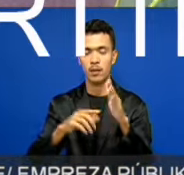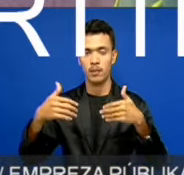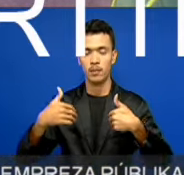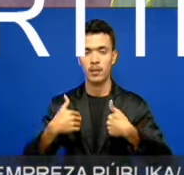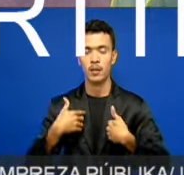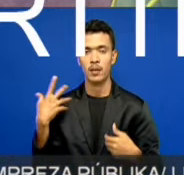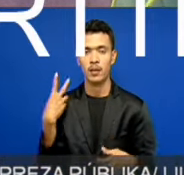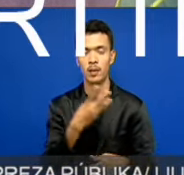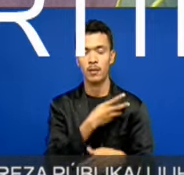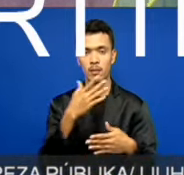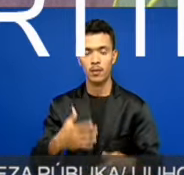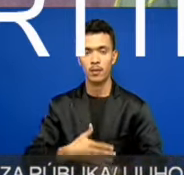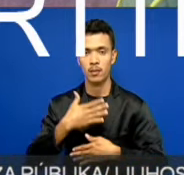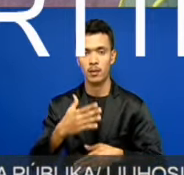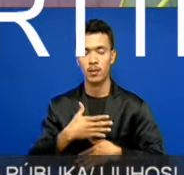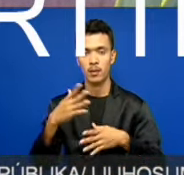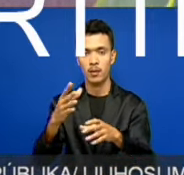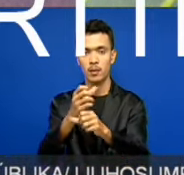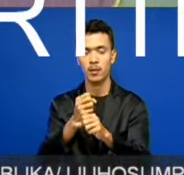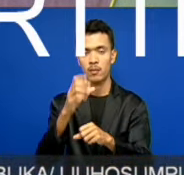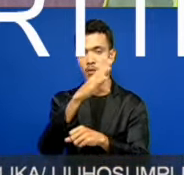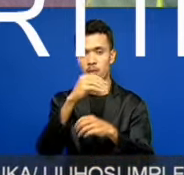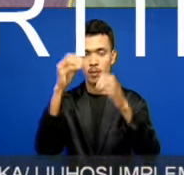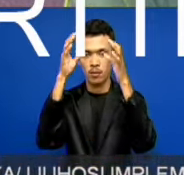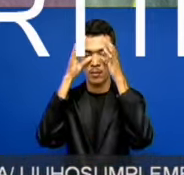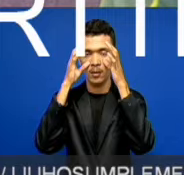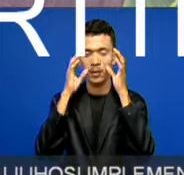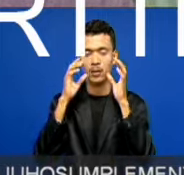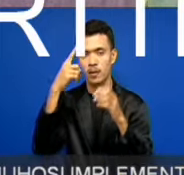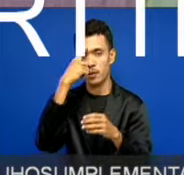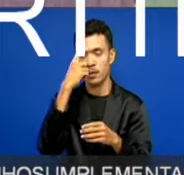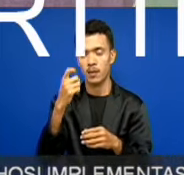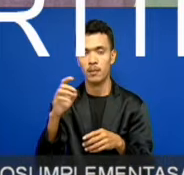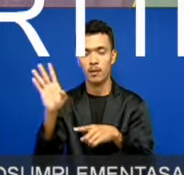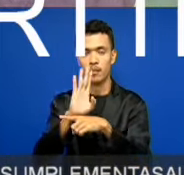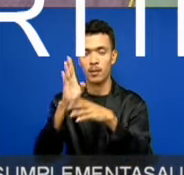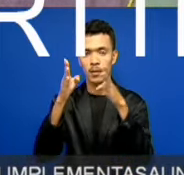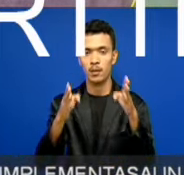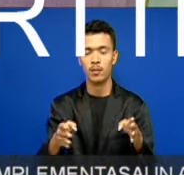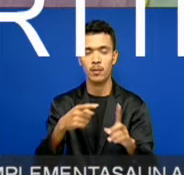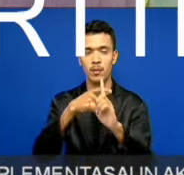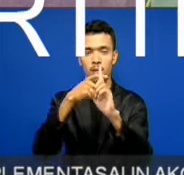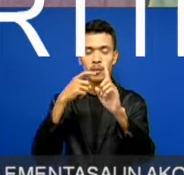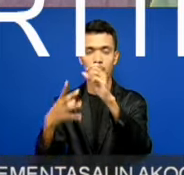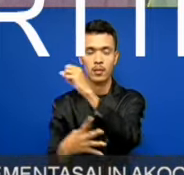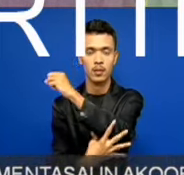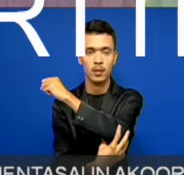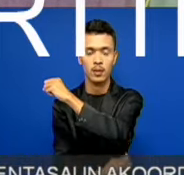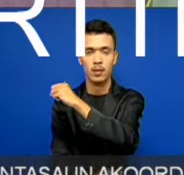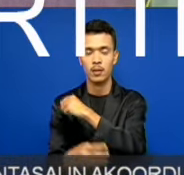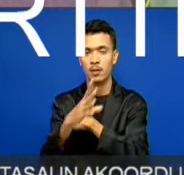sim, mas vamos tristitoar também. Vendedora Sira, né, dar uma moça assim, é uma neve aqui, a clara moça assim, é uma